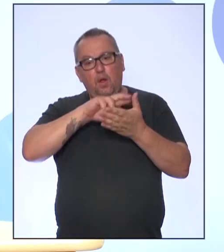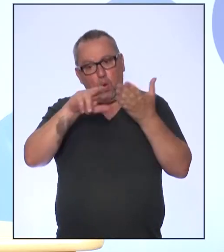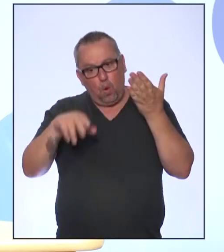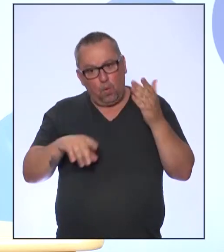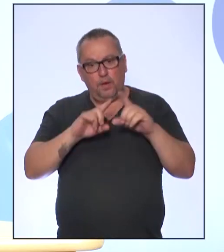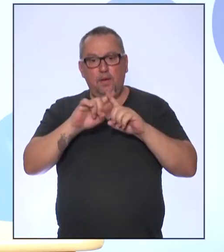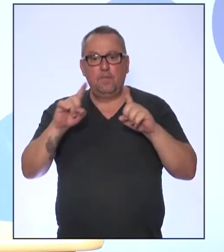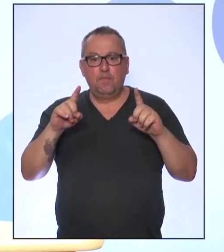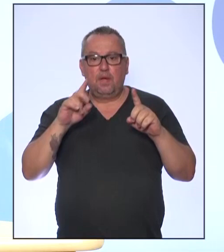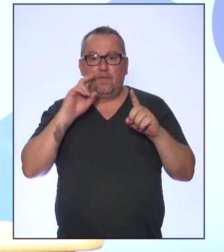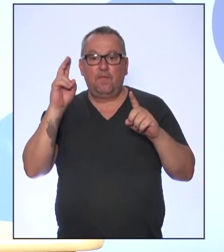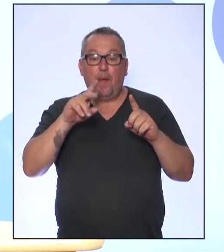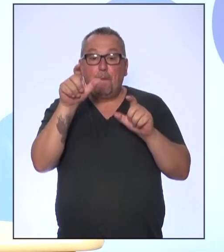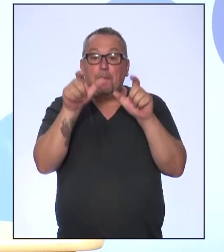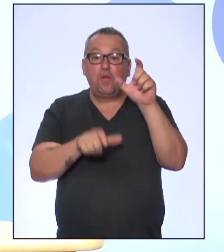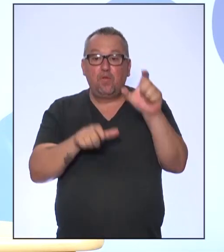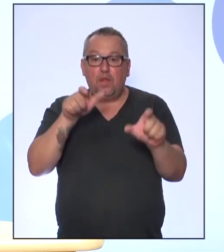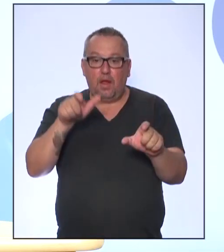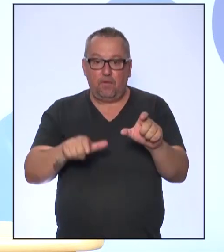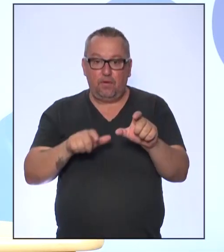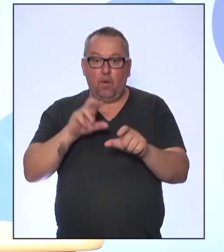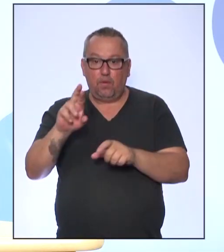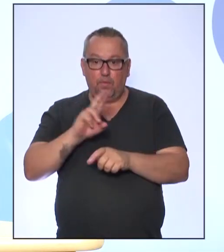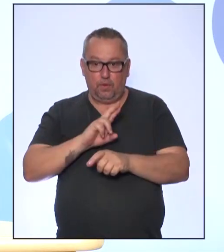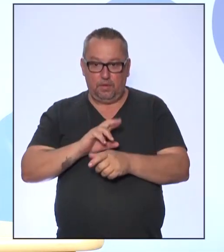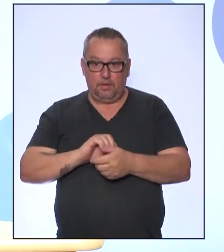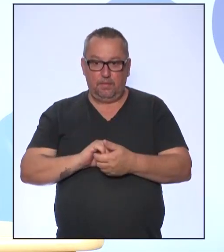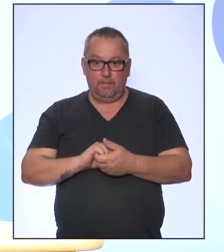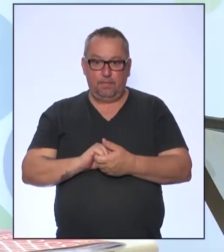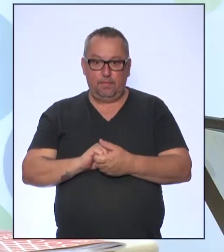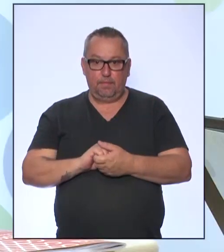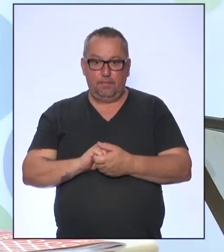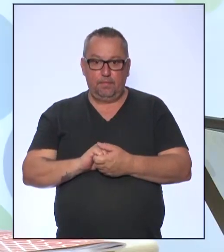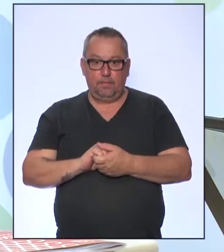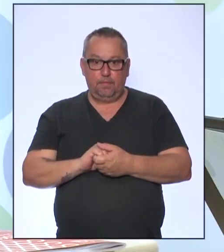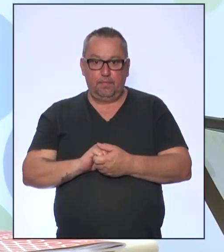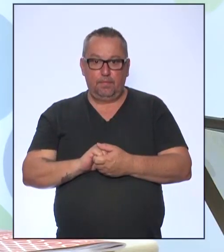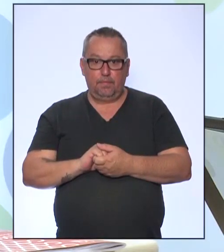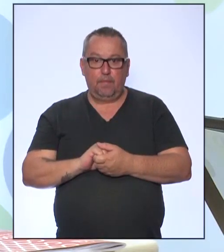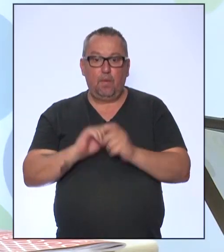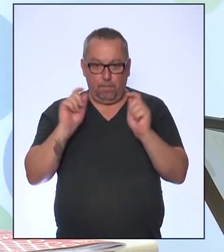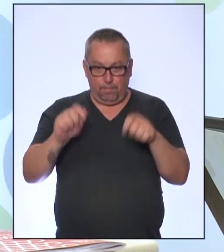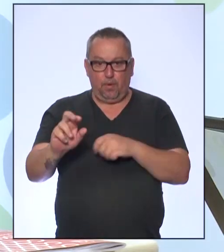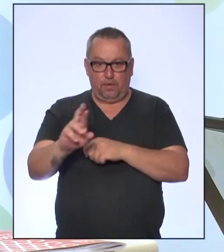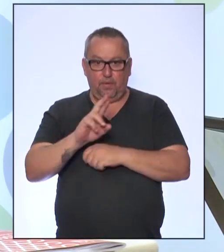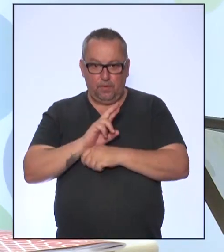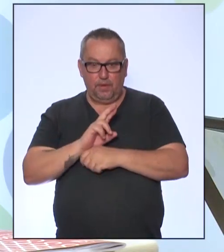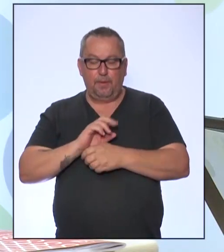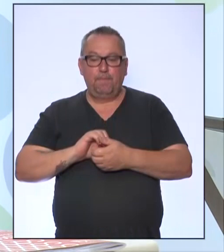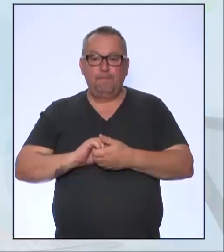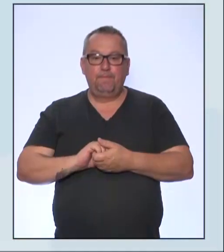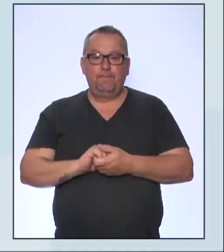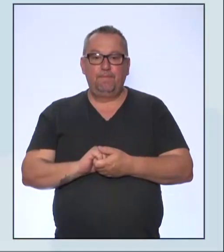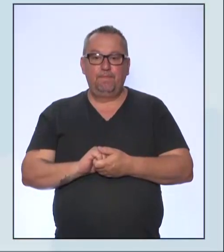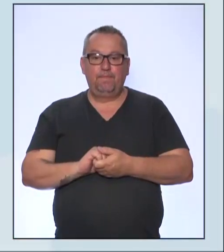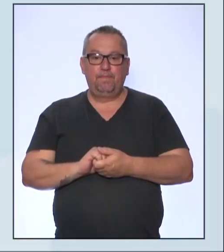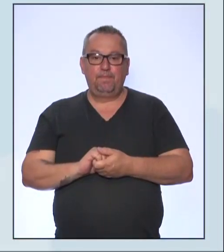outras. Exatamente. Mas em relação à personagem, qual é a resposta? Então, podem responder no chat.